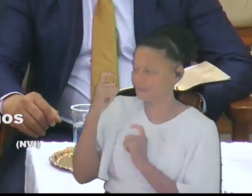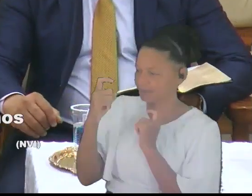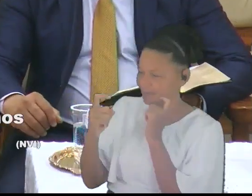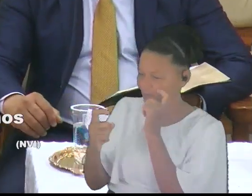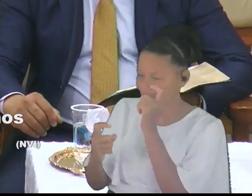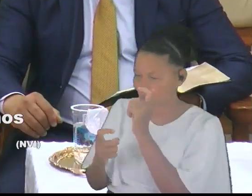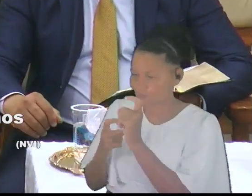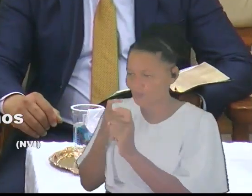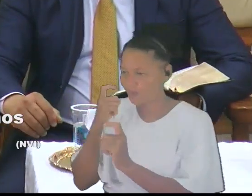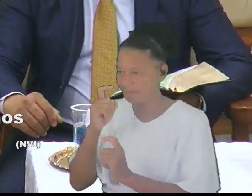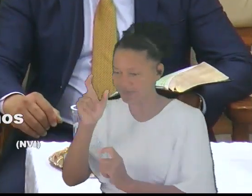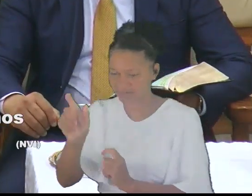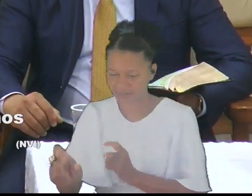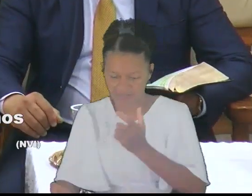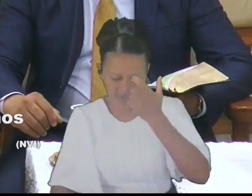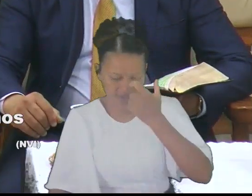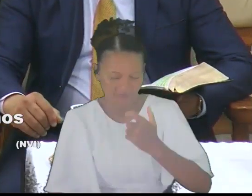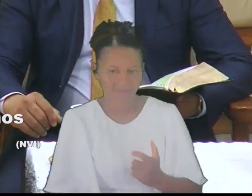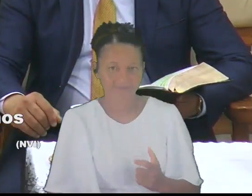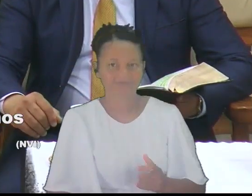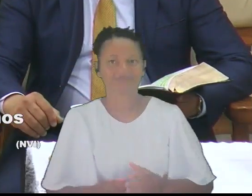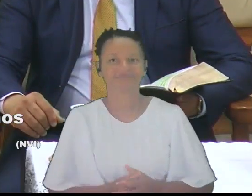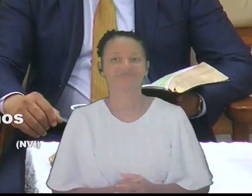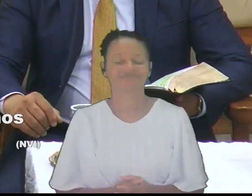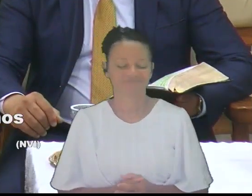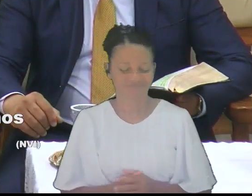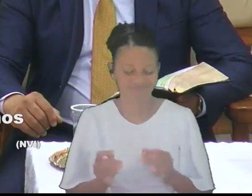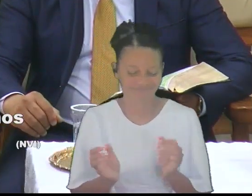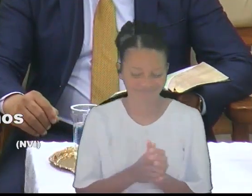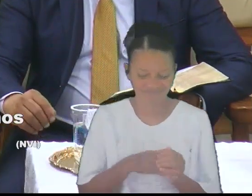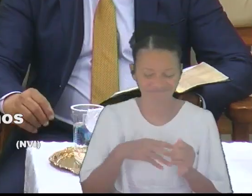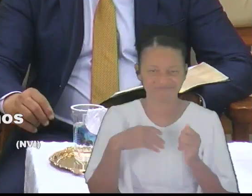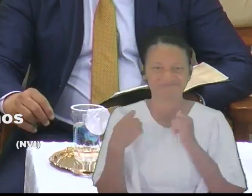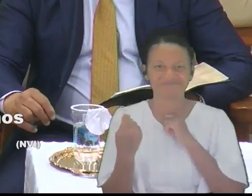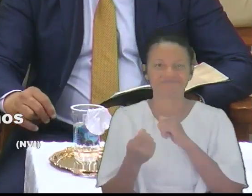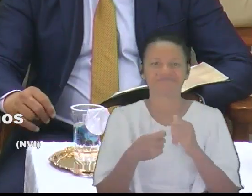uns com os outros. Aleluia,